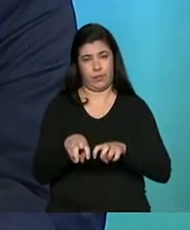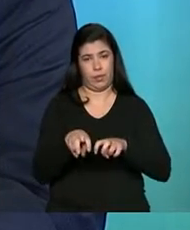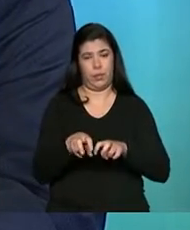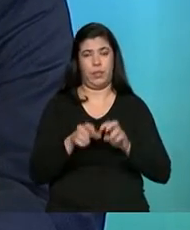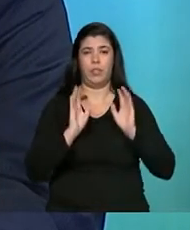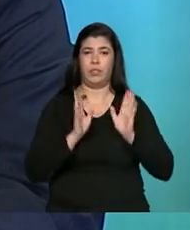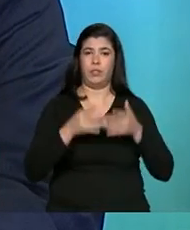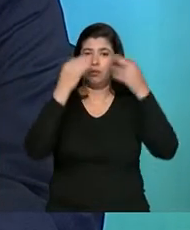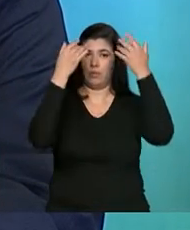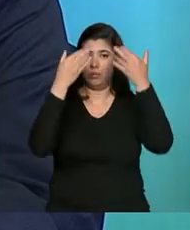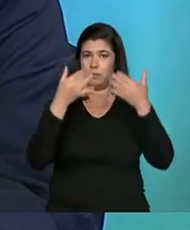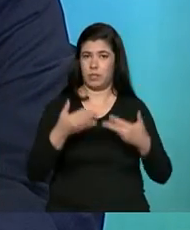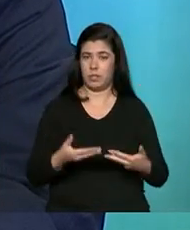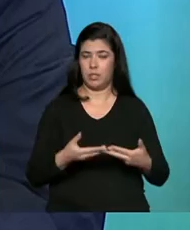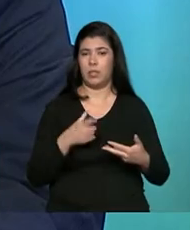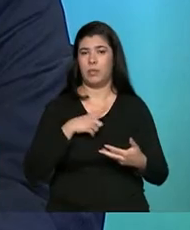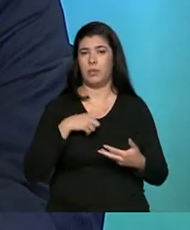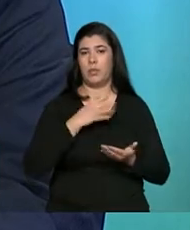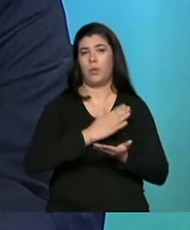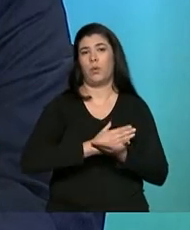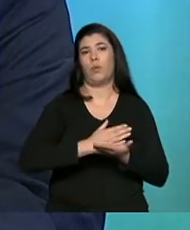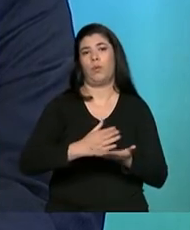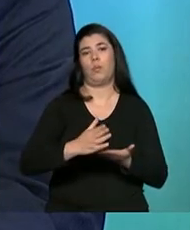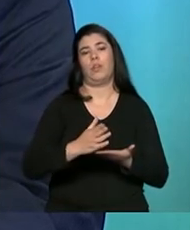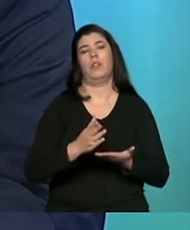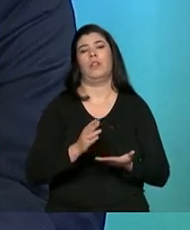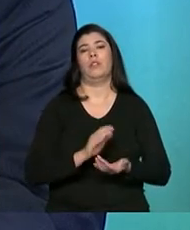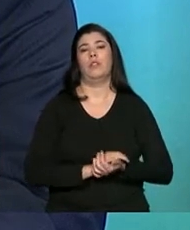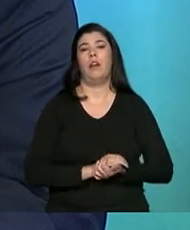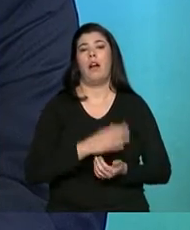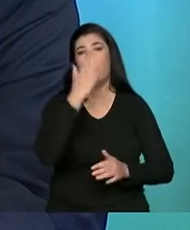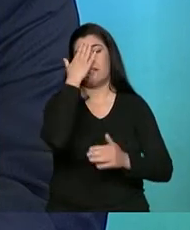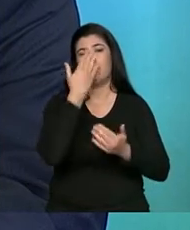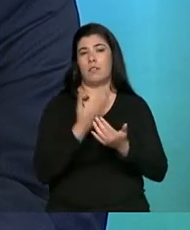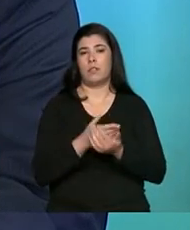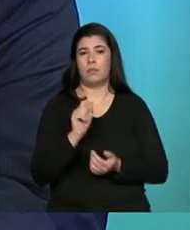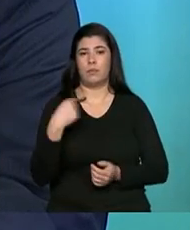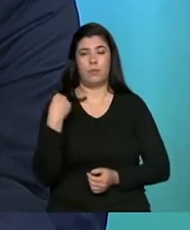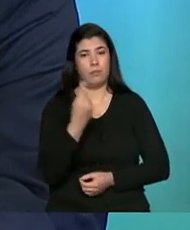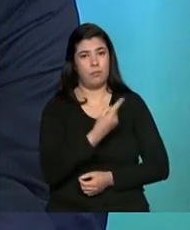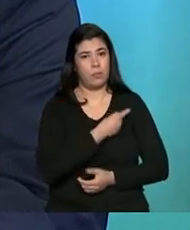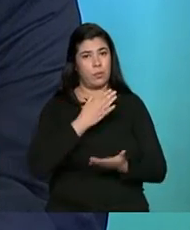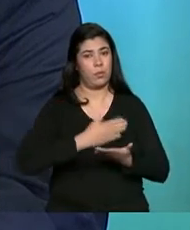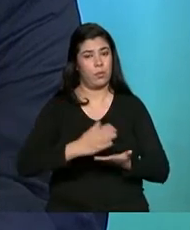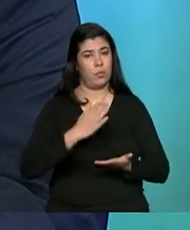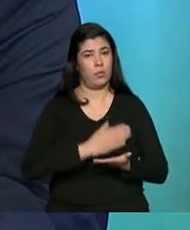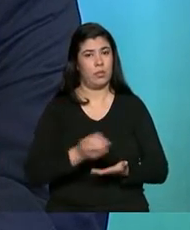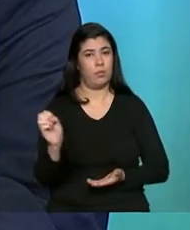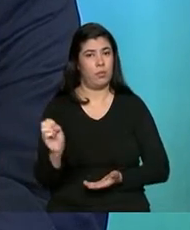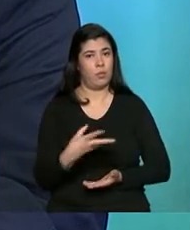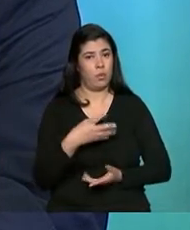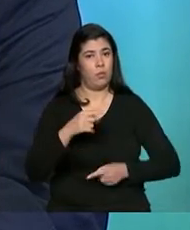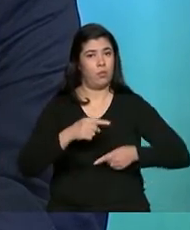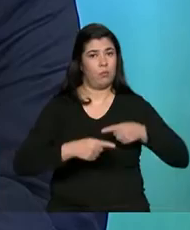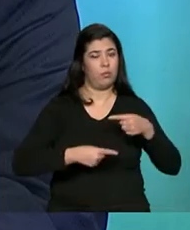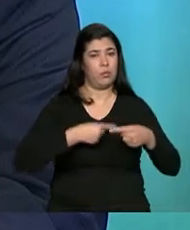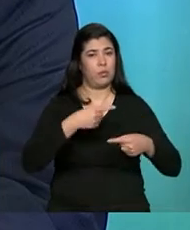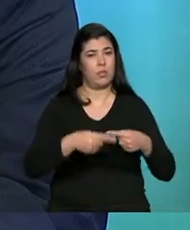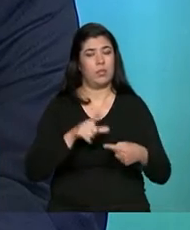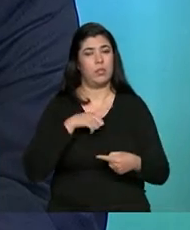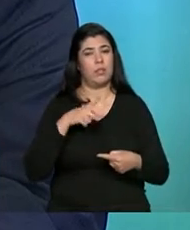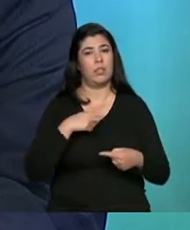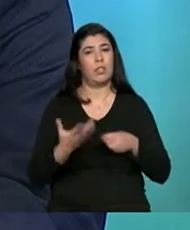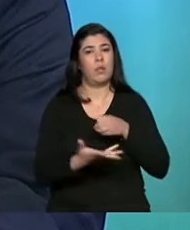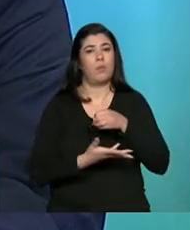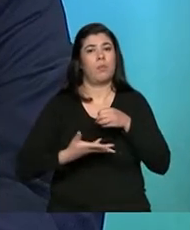como nós dissemos ainda boca no início da nossa fala creio que nós estamos agora iniciando um ciclo o viés de